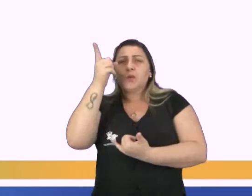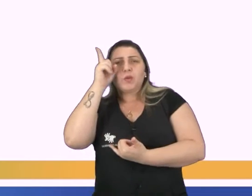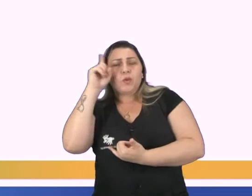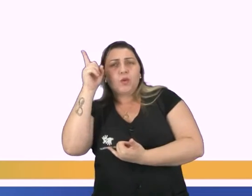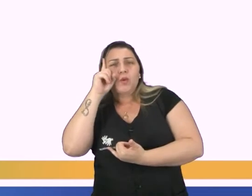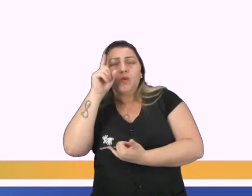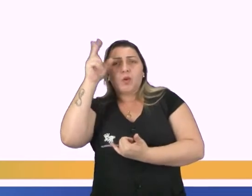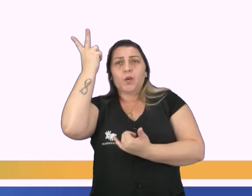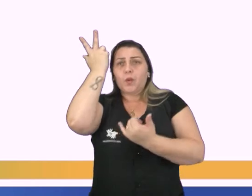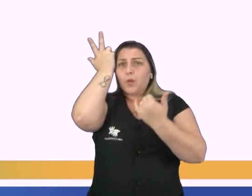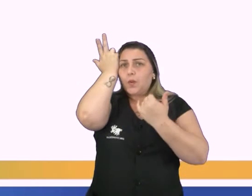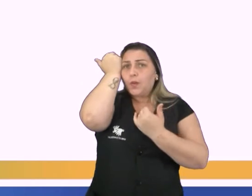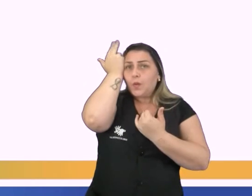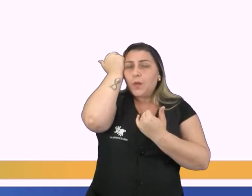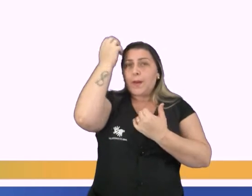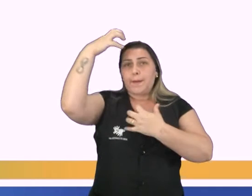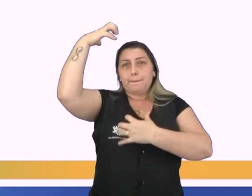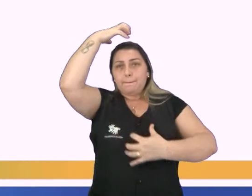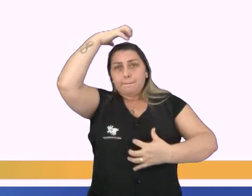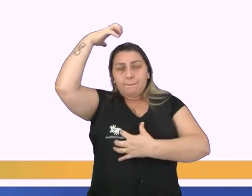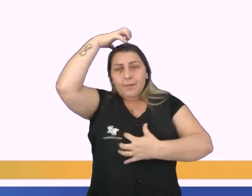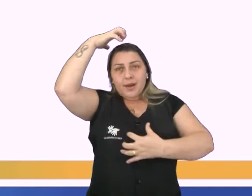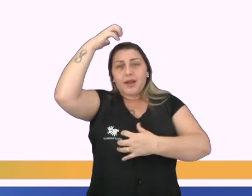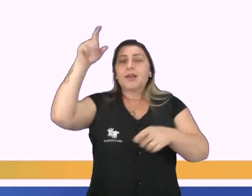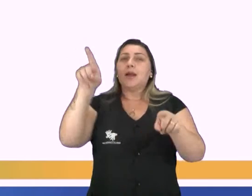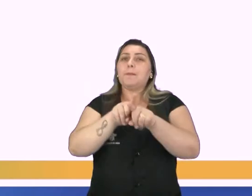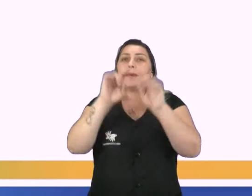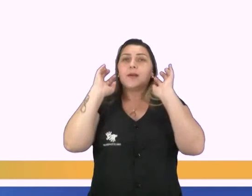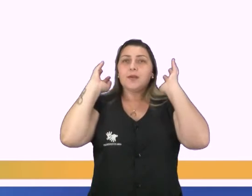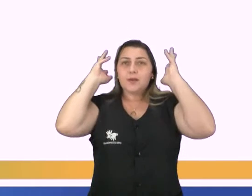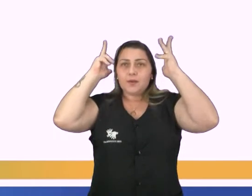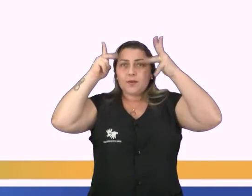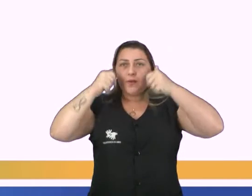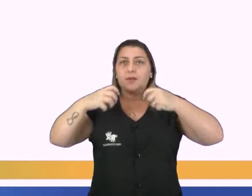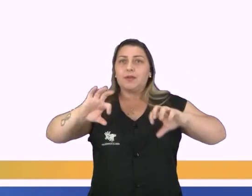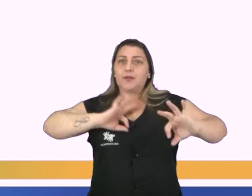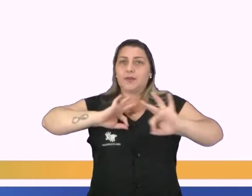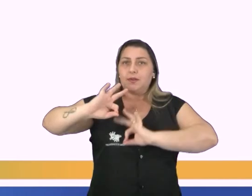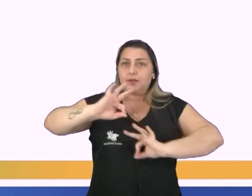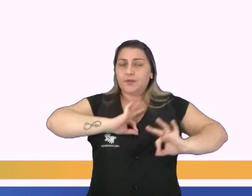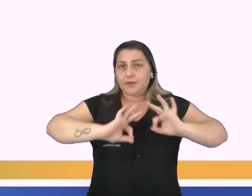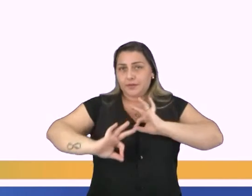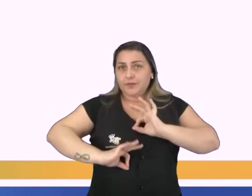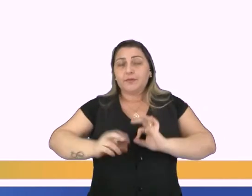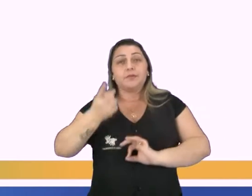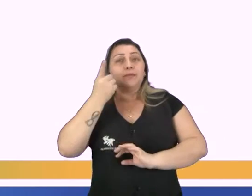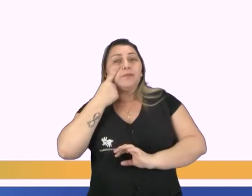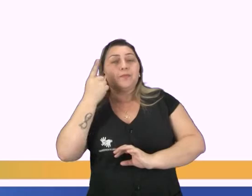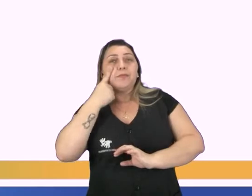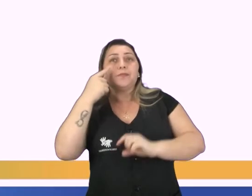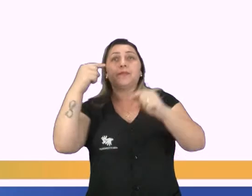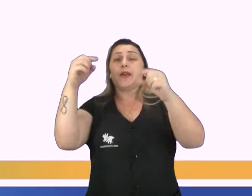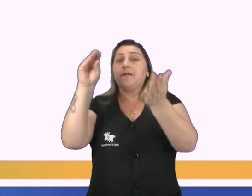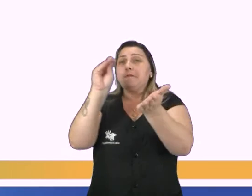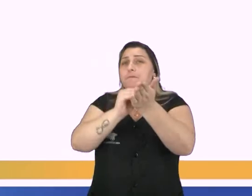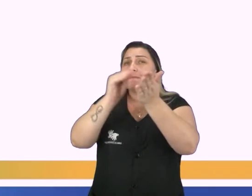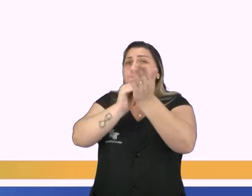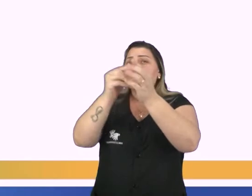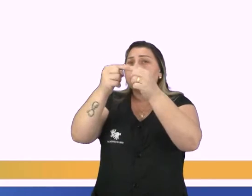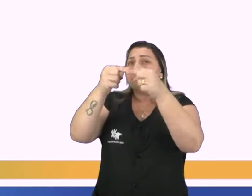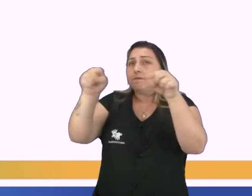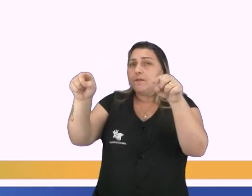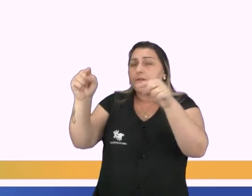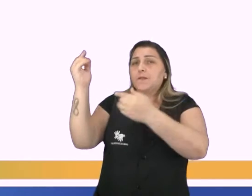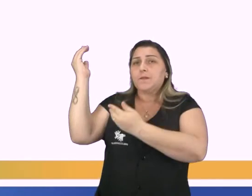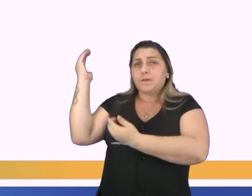com coelhinhos, macaquinhos e até uma oncinha mansa como a Afonsinha? Observem esse espaço aí